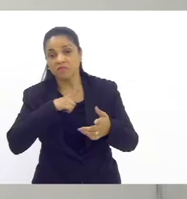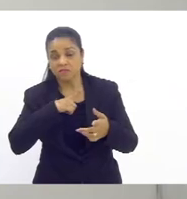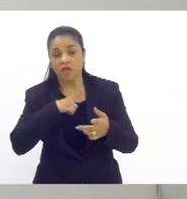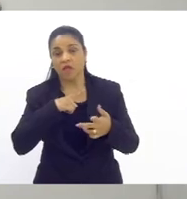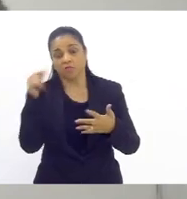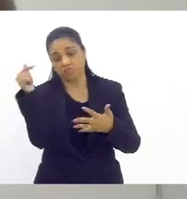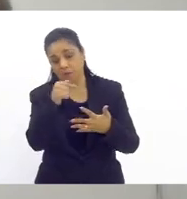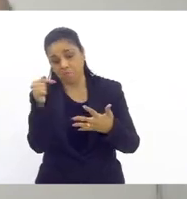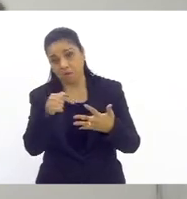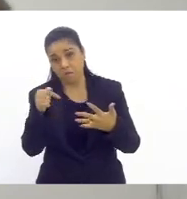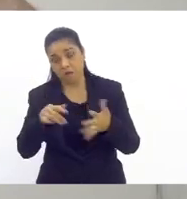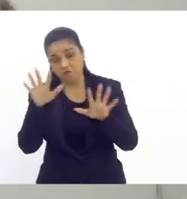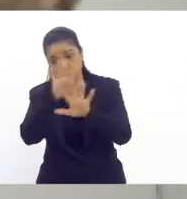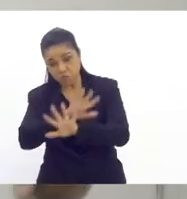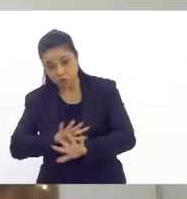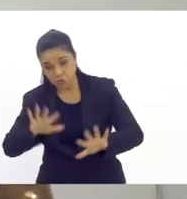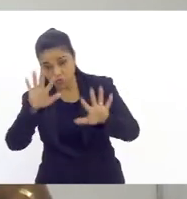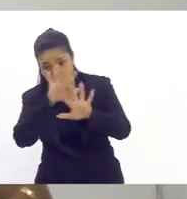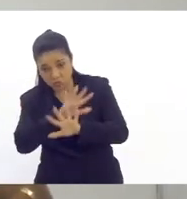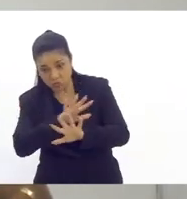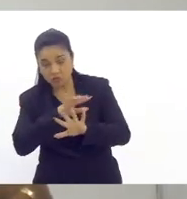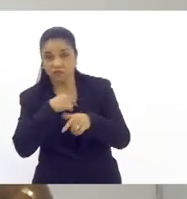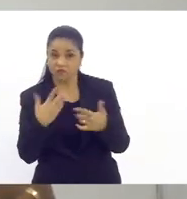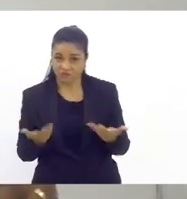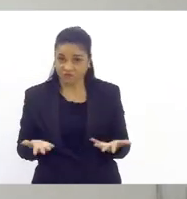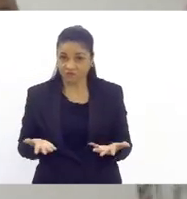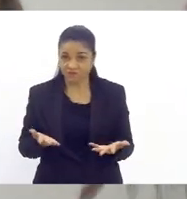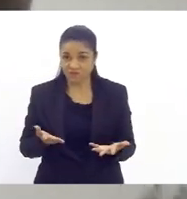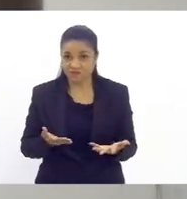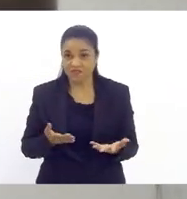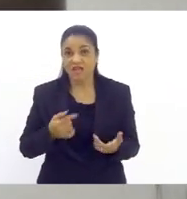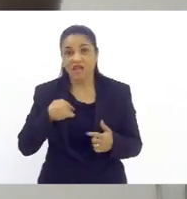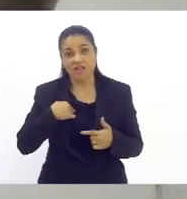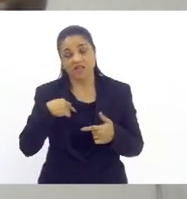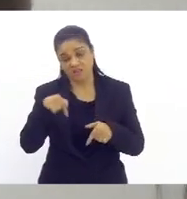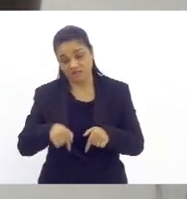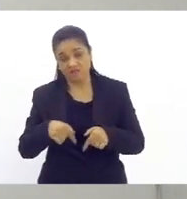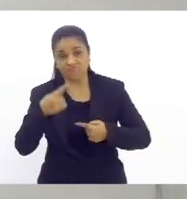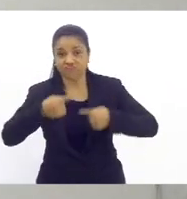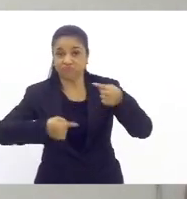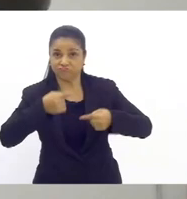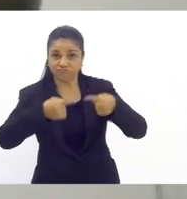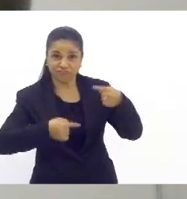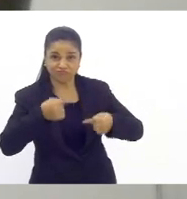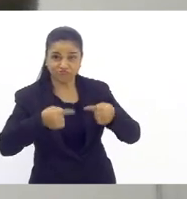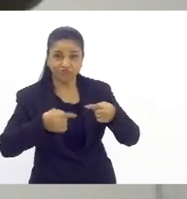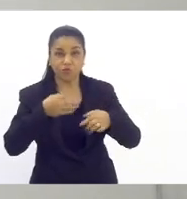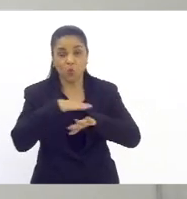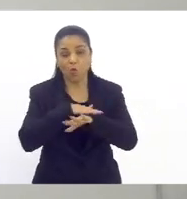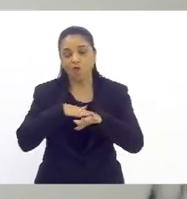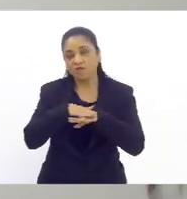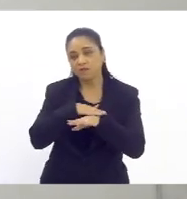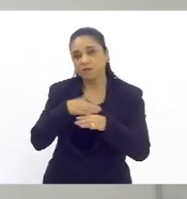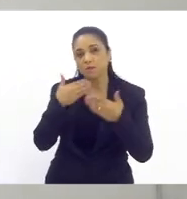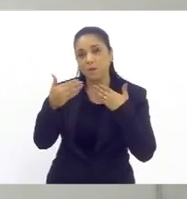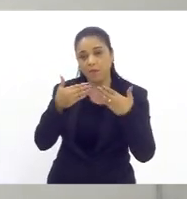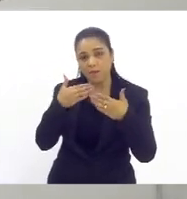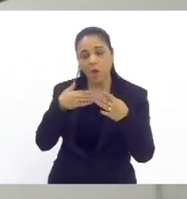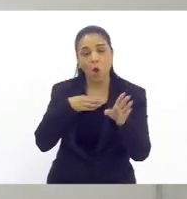porque se fossem bons a gente não estaria aqui conversando e discutindo sobre isso e por mais que exige a formação de orientação lembra